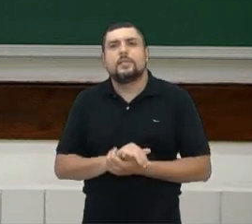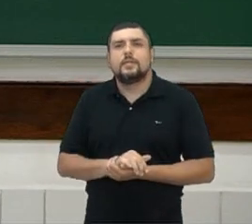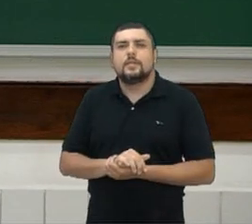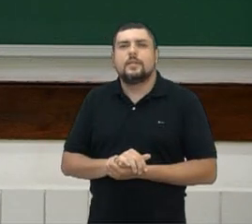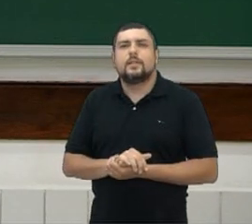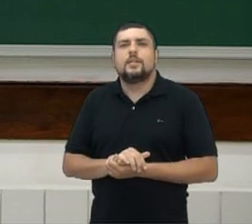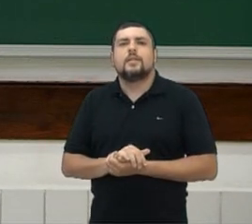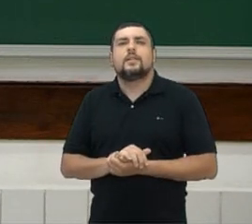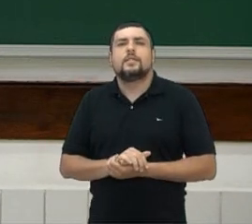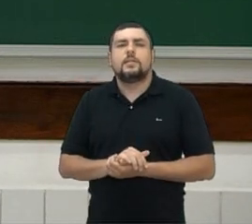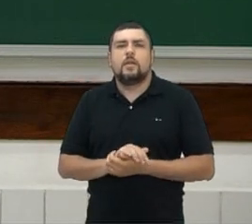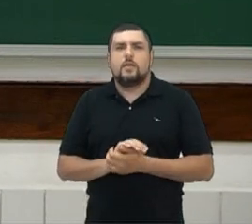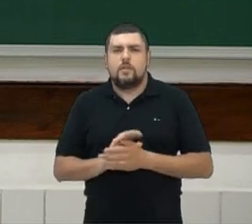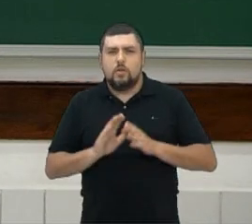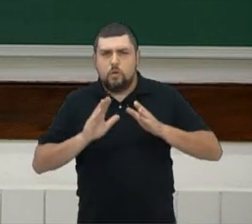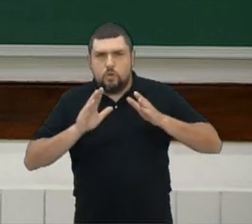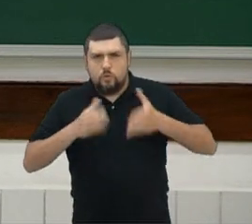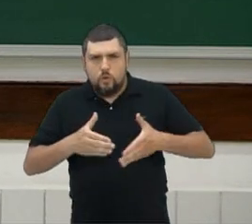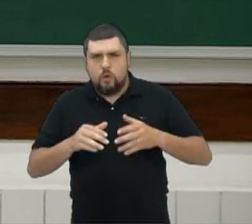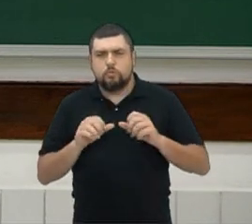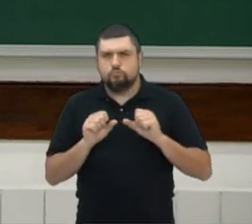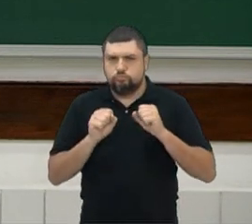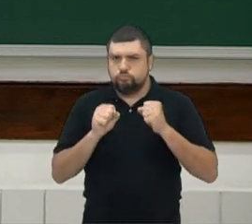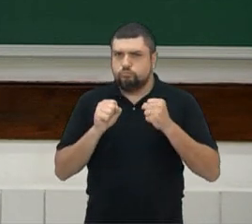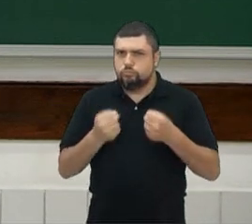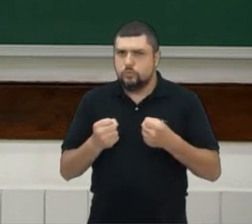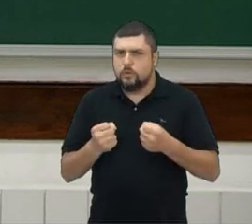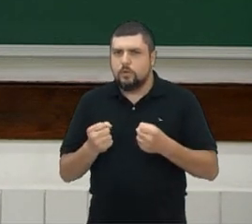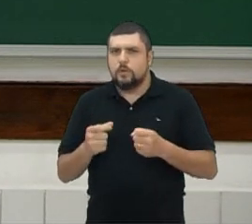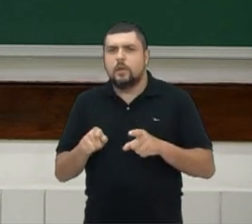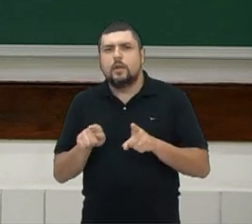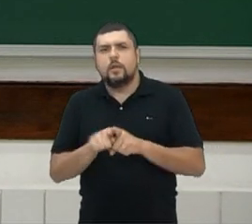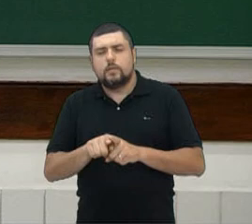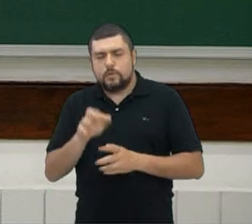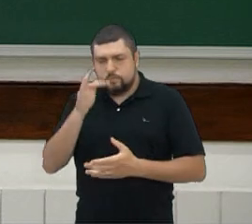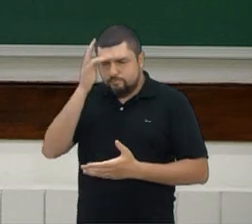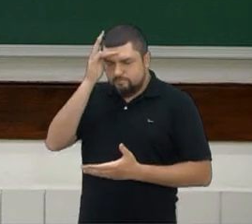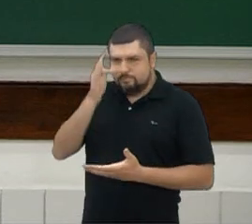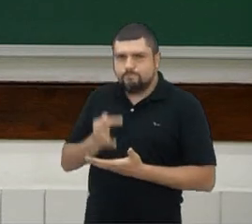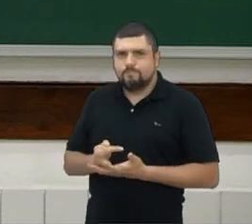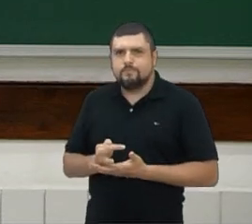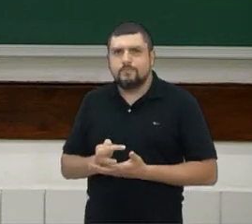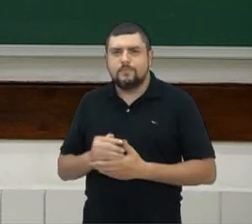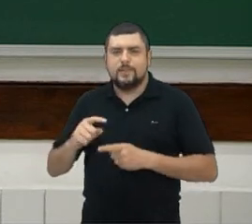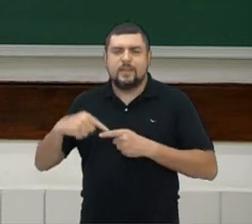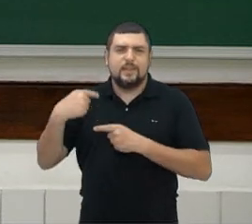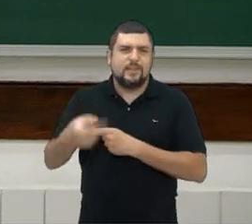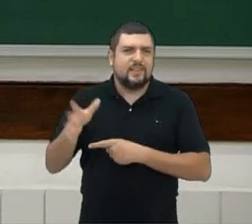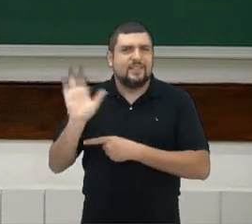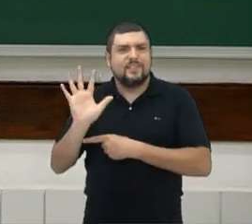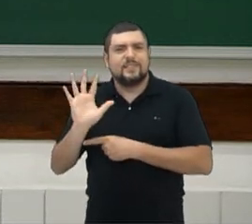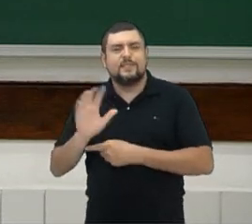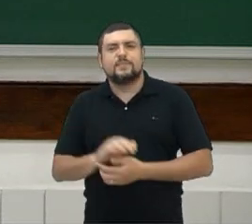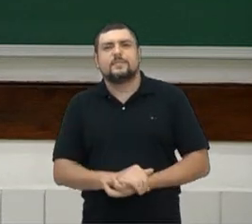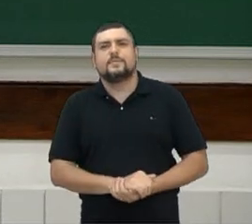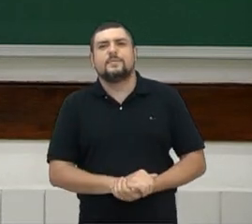jargão. Foco nos estudos, galera. Força. Um pouquinho de fé não faz mal a ninguém. Até a próxima. Valeu!